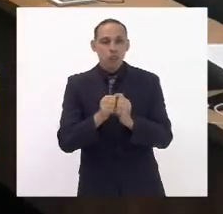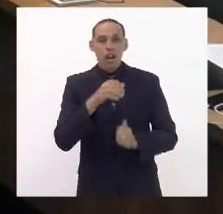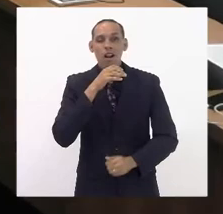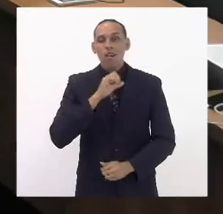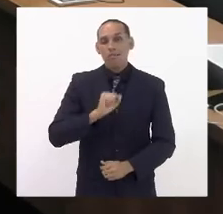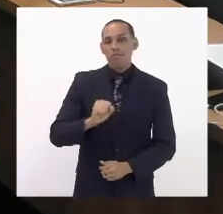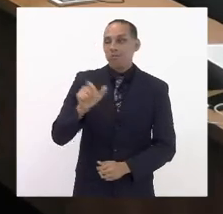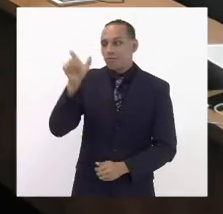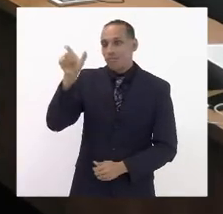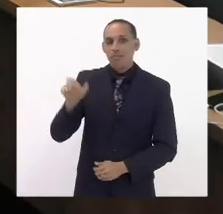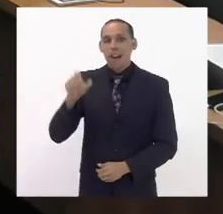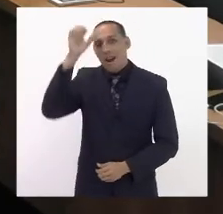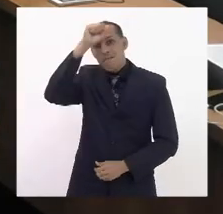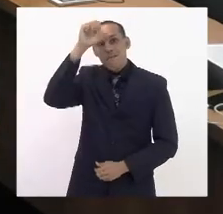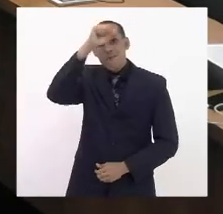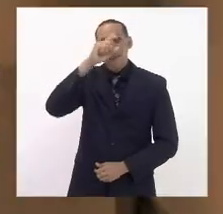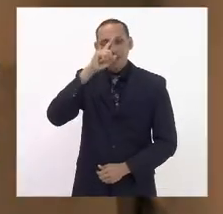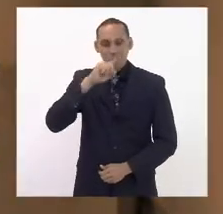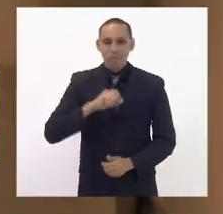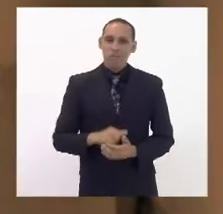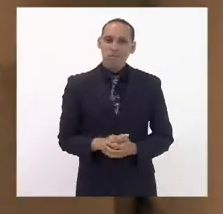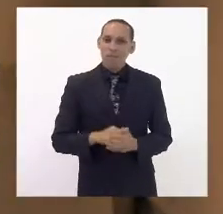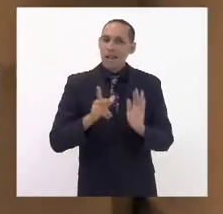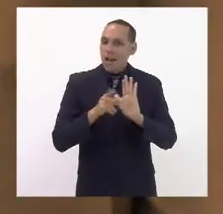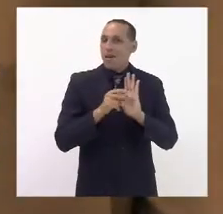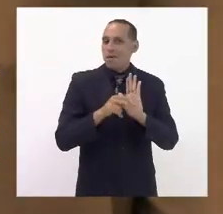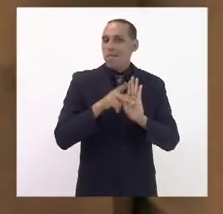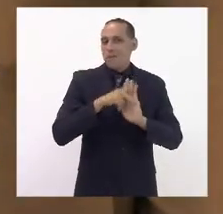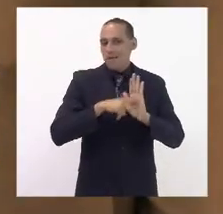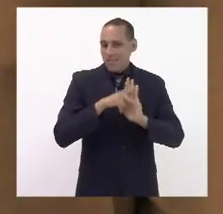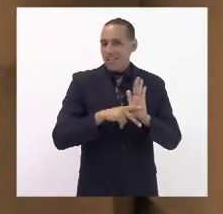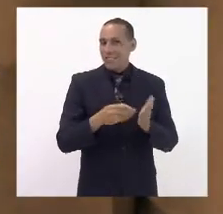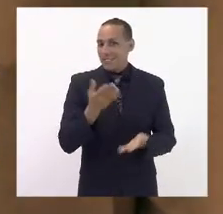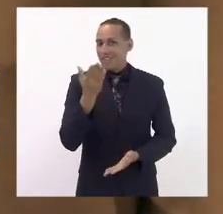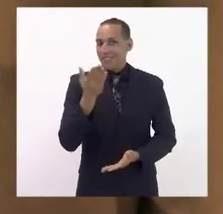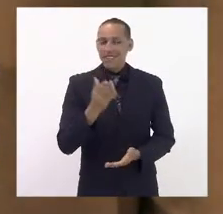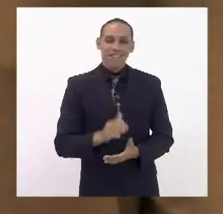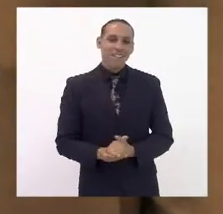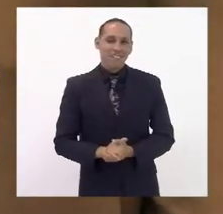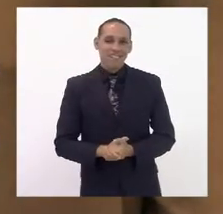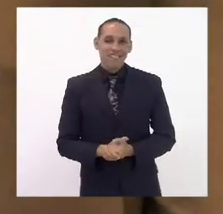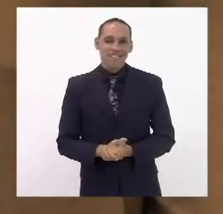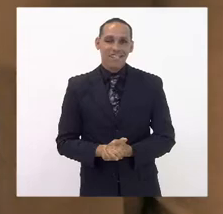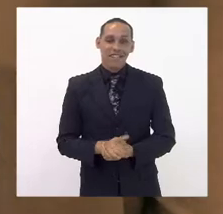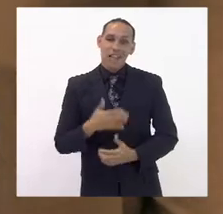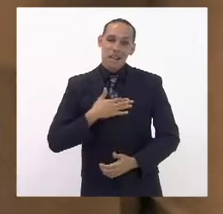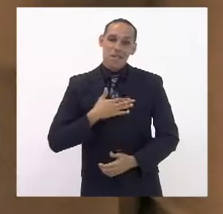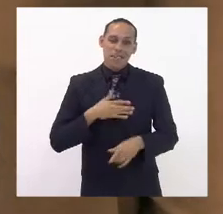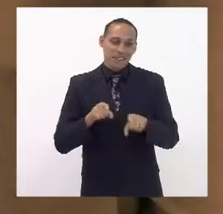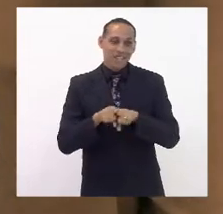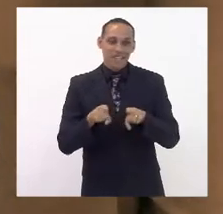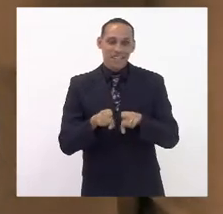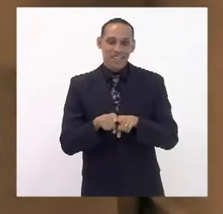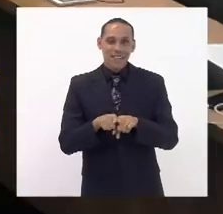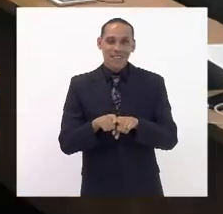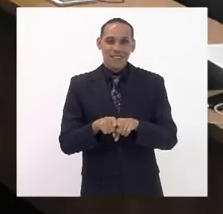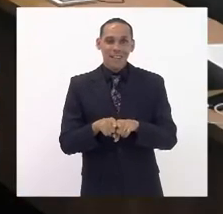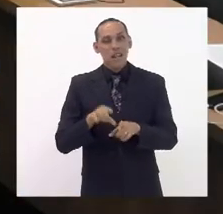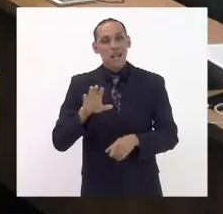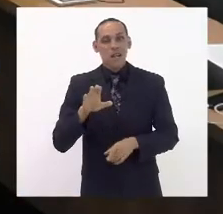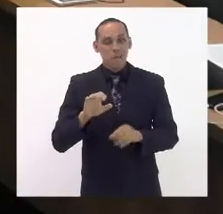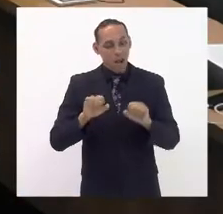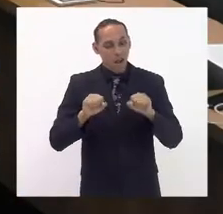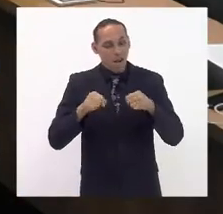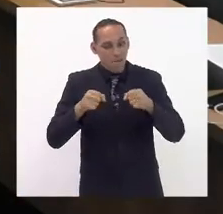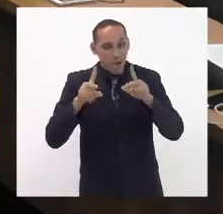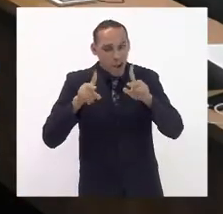ele aprendeu a emendar os projetos de lei de Vossa Excelência e os meus também não com a mesma intensidade